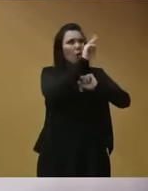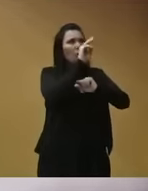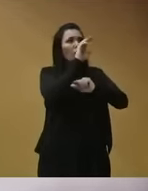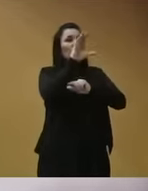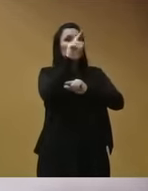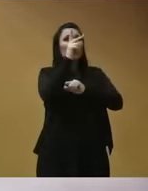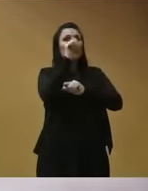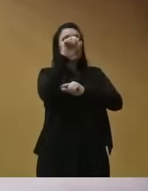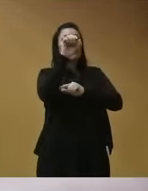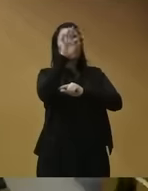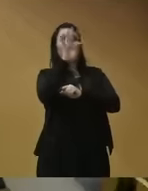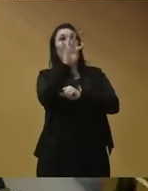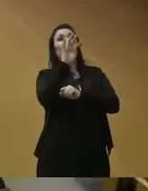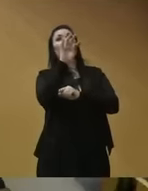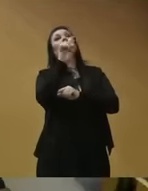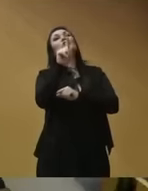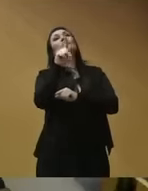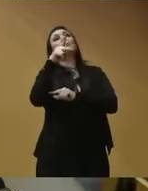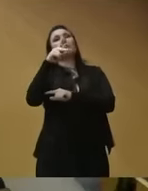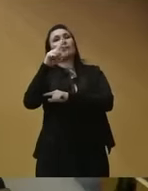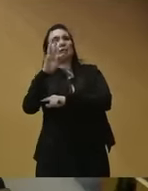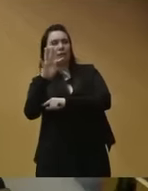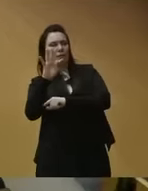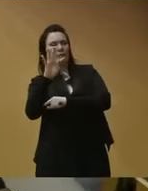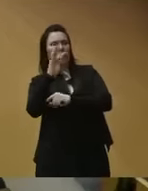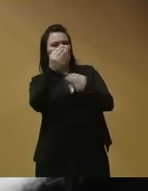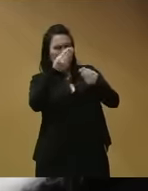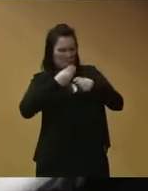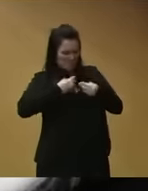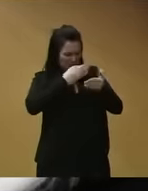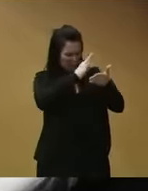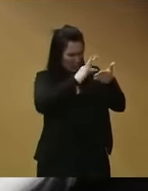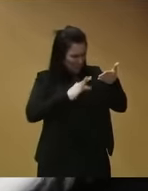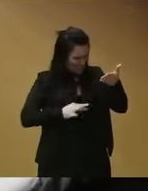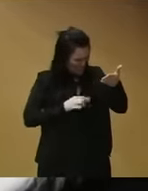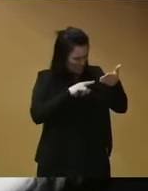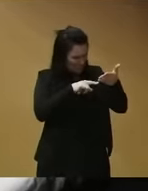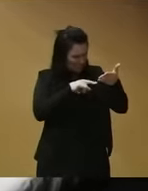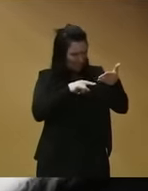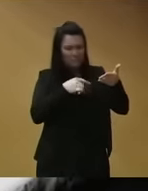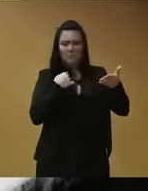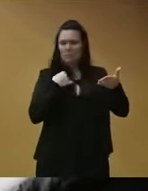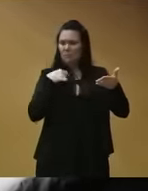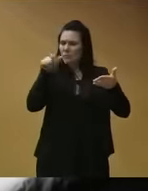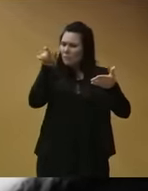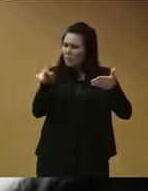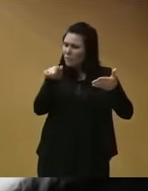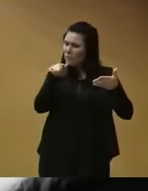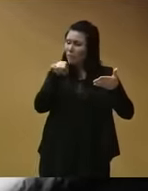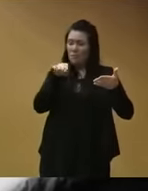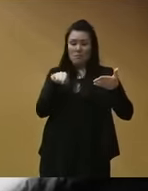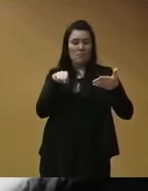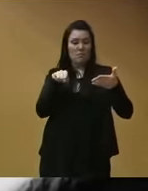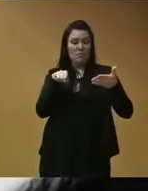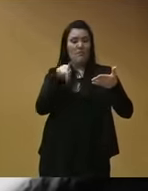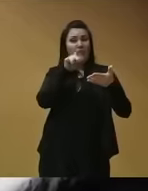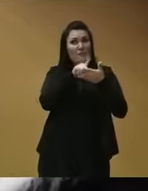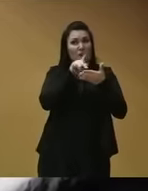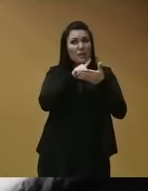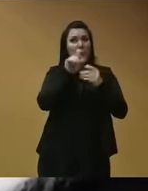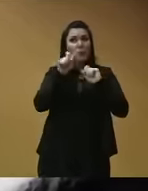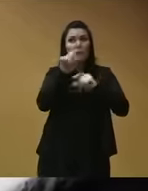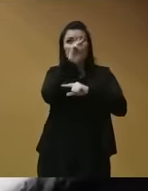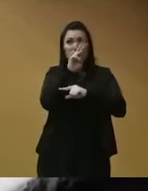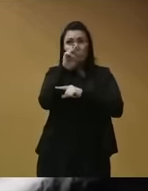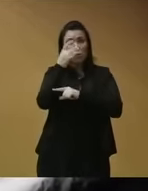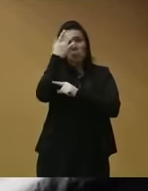ponto é, além de pegar no pé dele, é que IA não sabe o que é relevante para vocês, ou para cada um